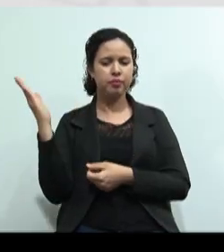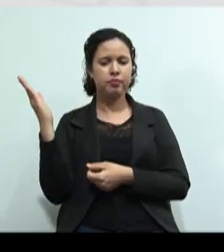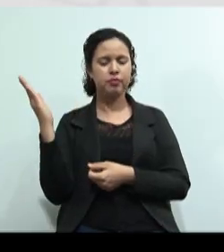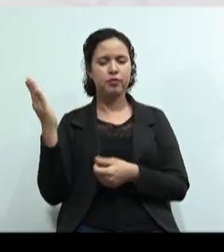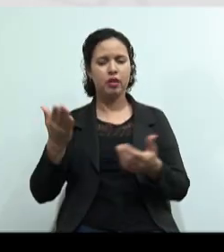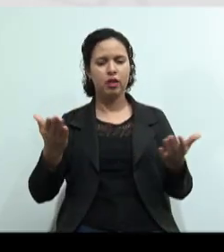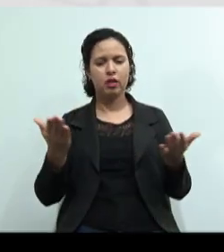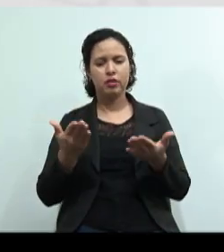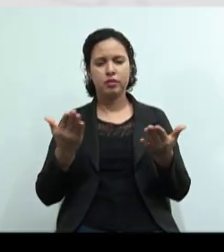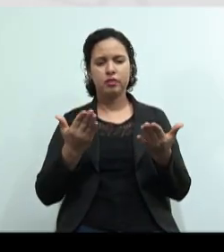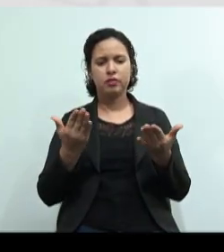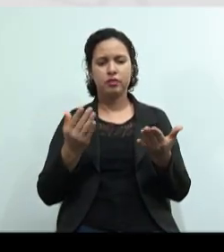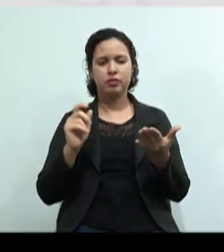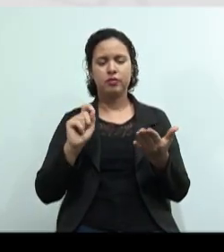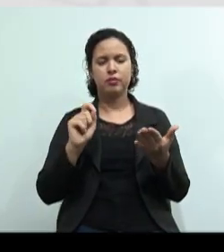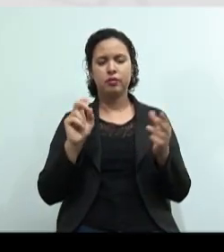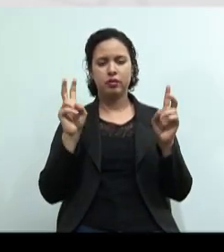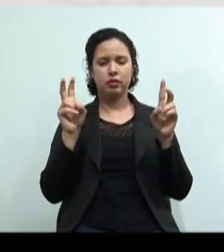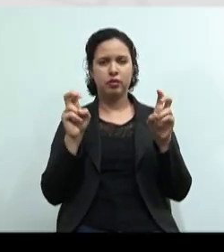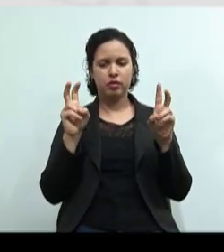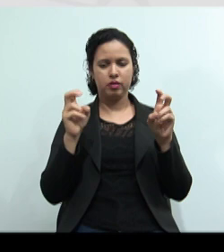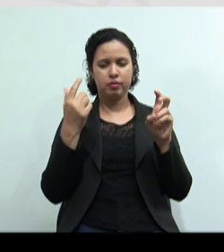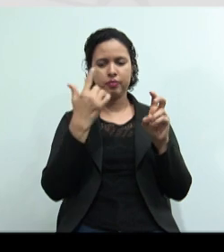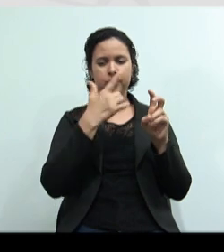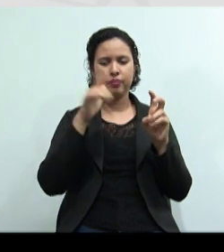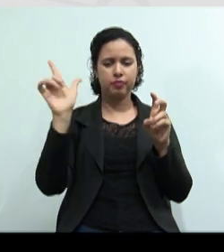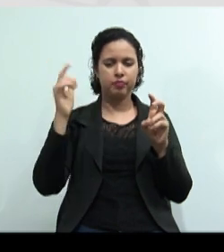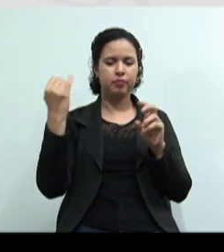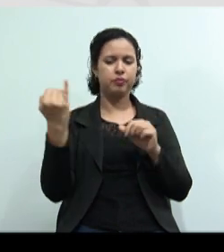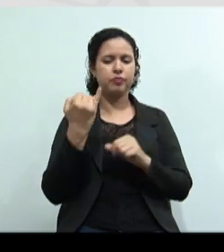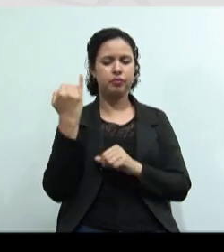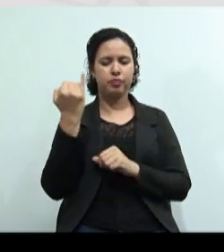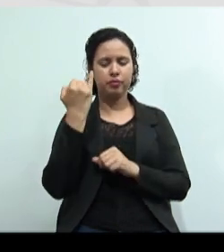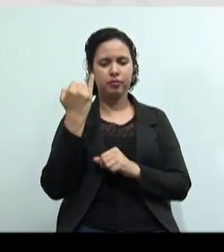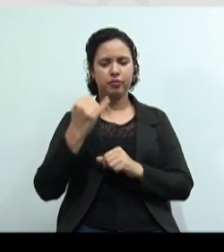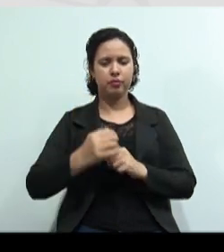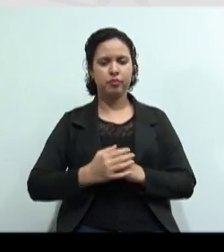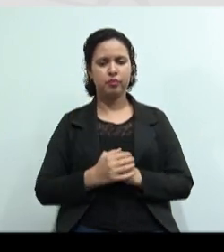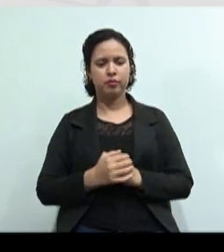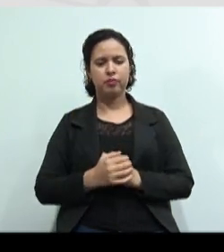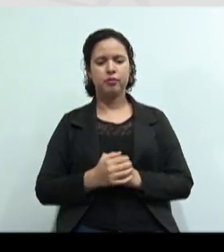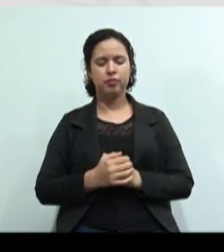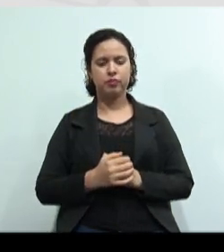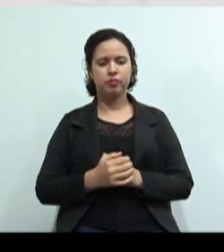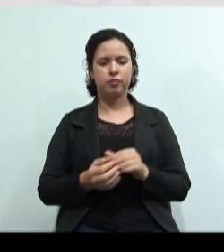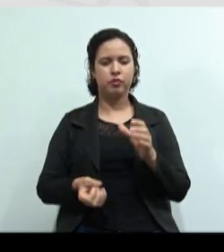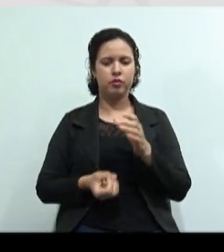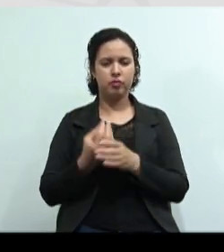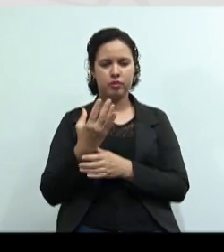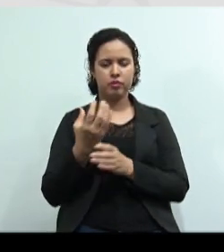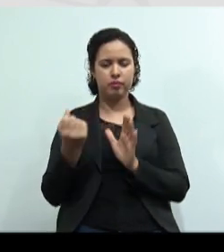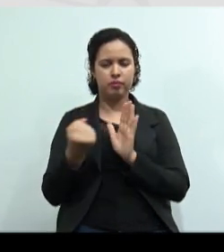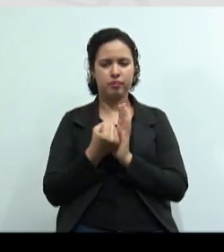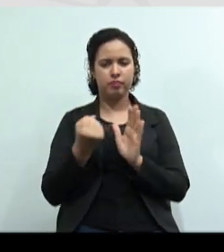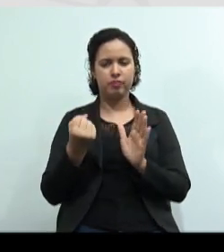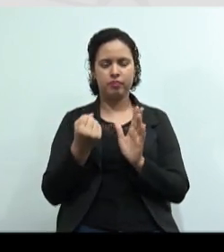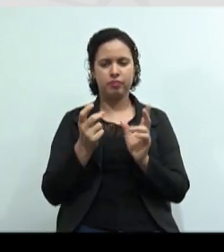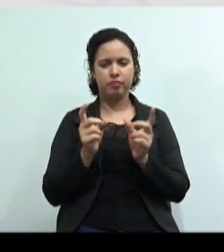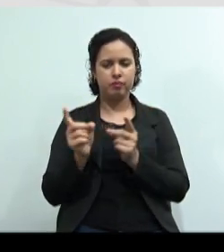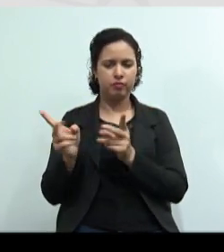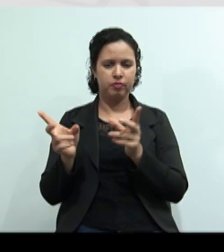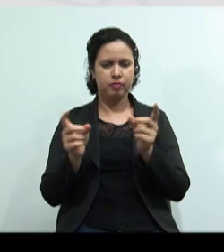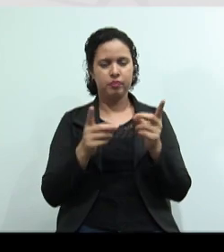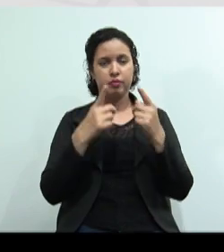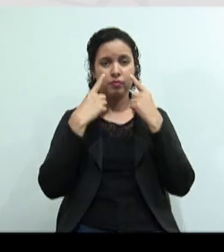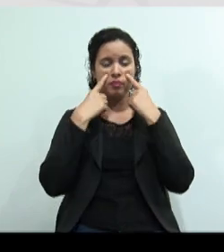vamos trabalhar outro tema muito importante. Então, nós temos o quê? Formação de preço de venda. Então, é